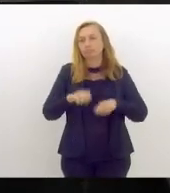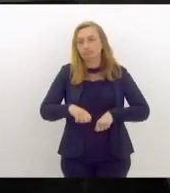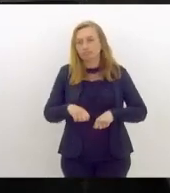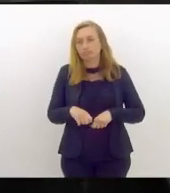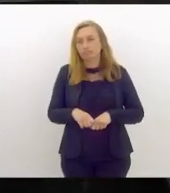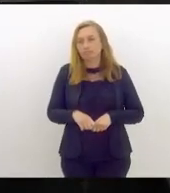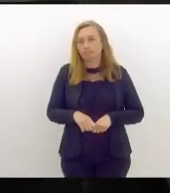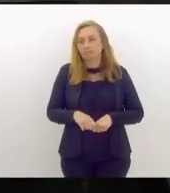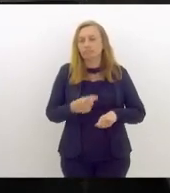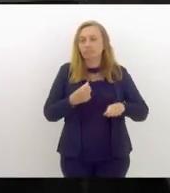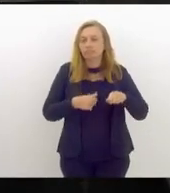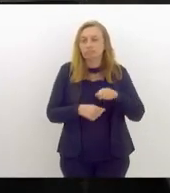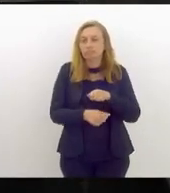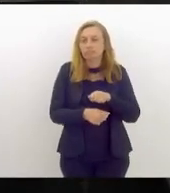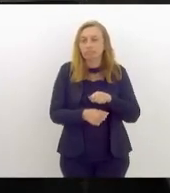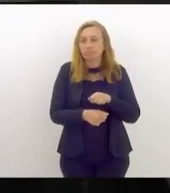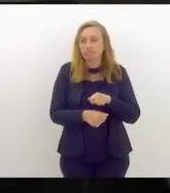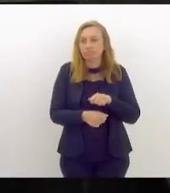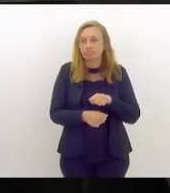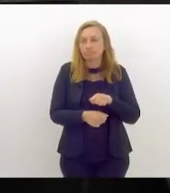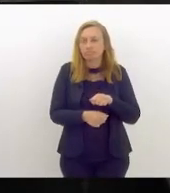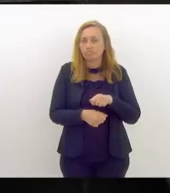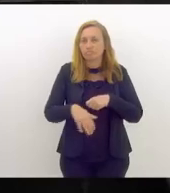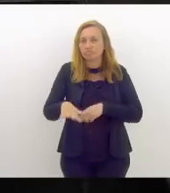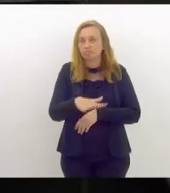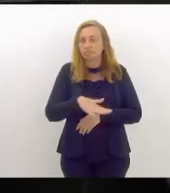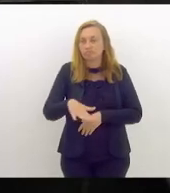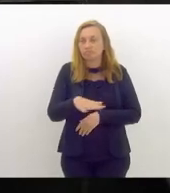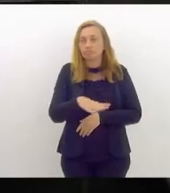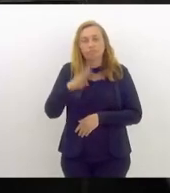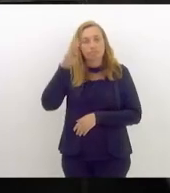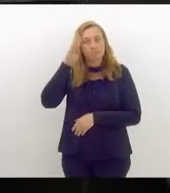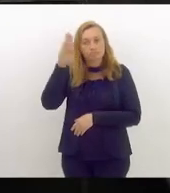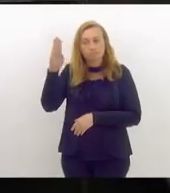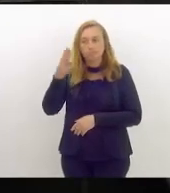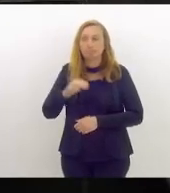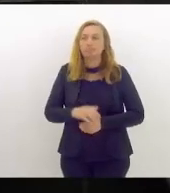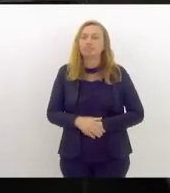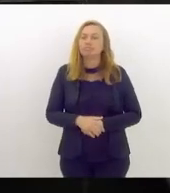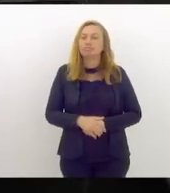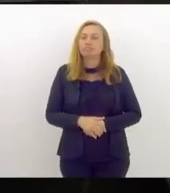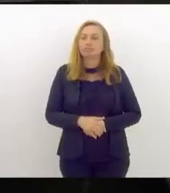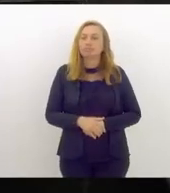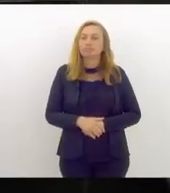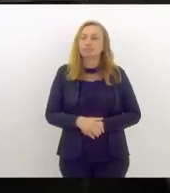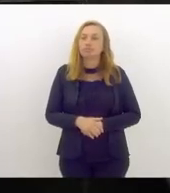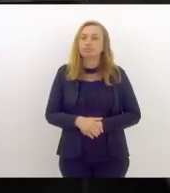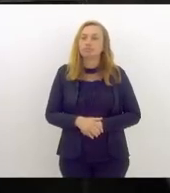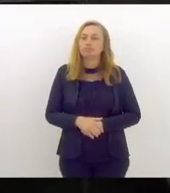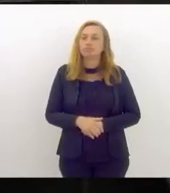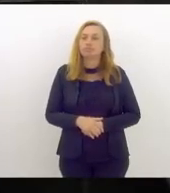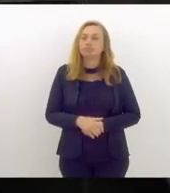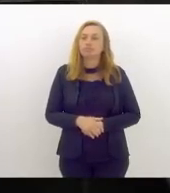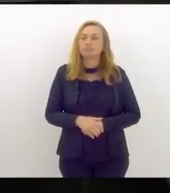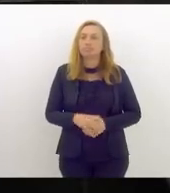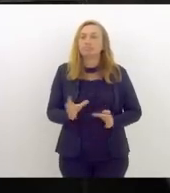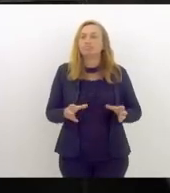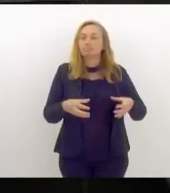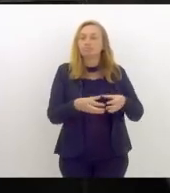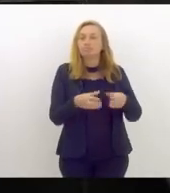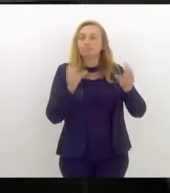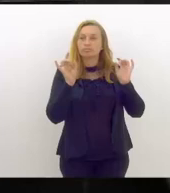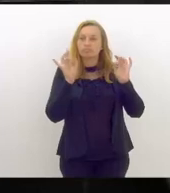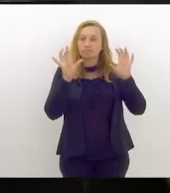de investimentos para áreas fundamentais. E aqui, eu que presidi a Comissão Especial